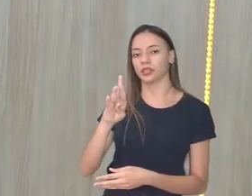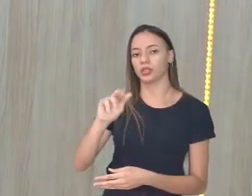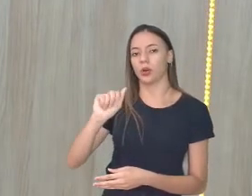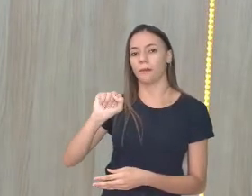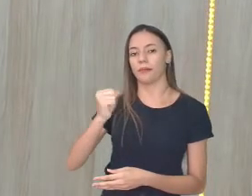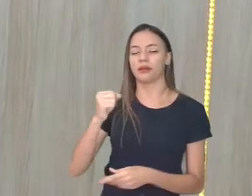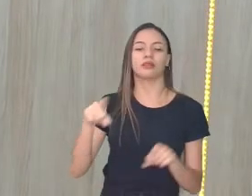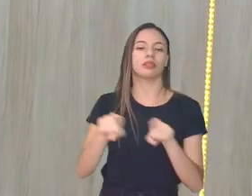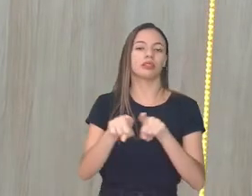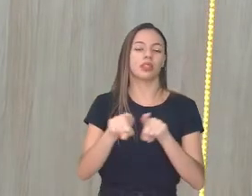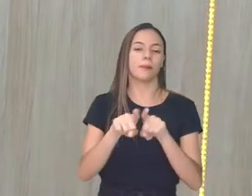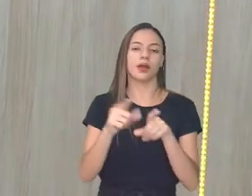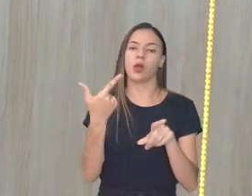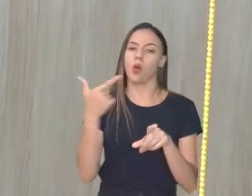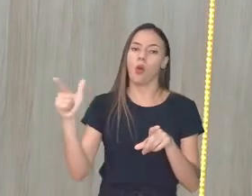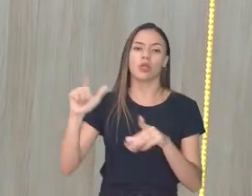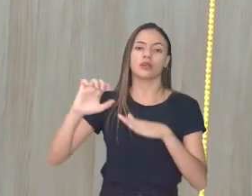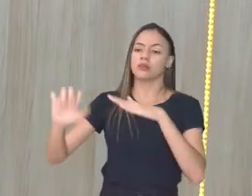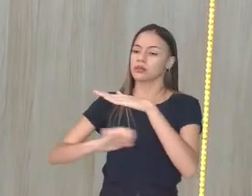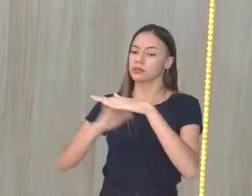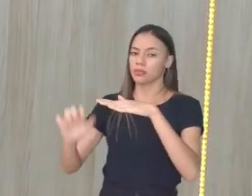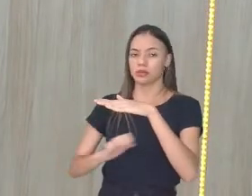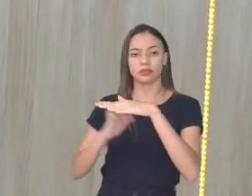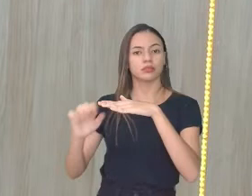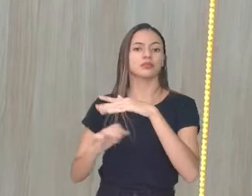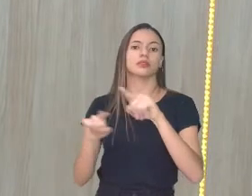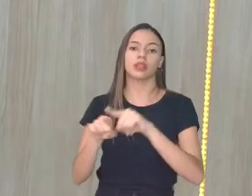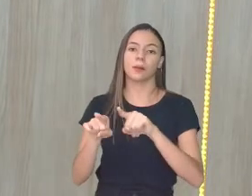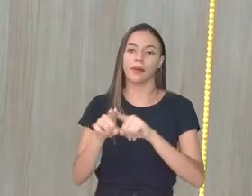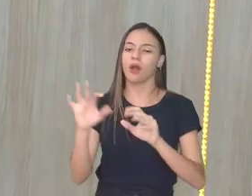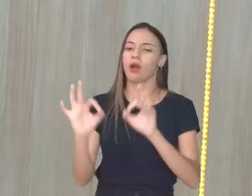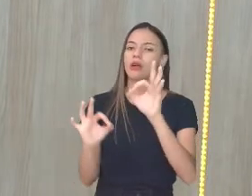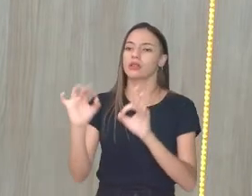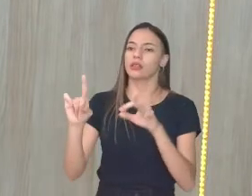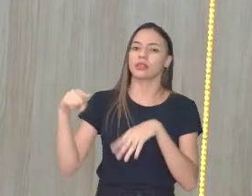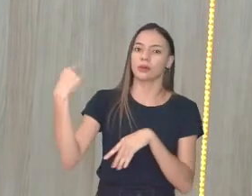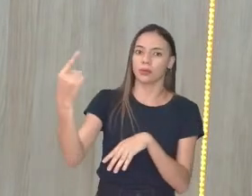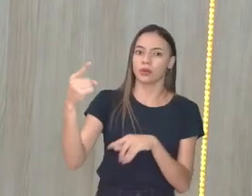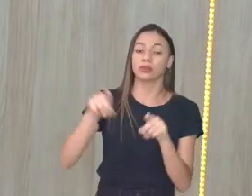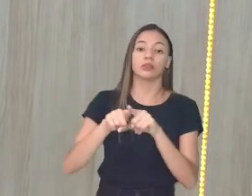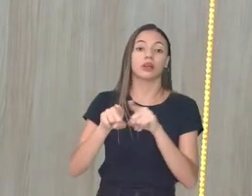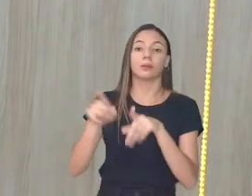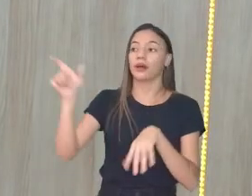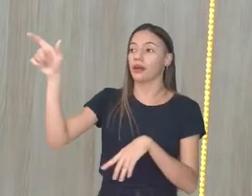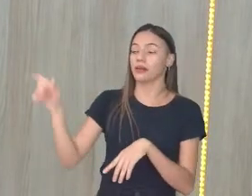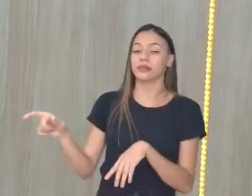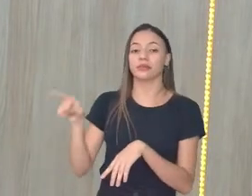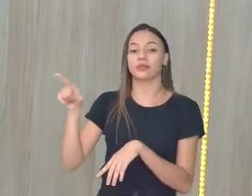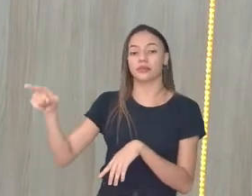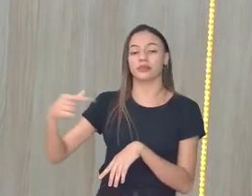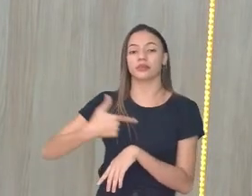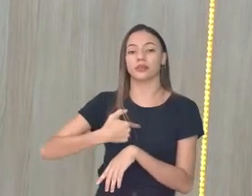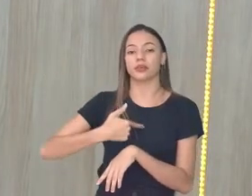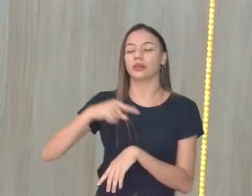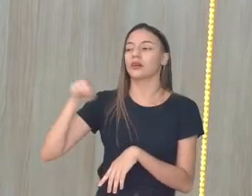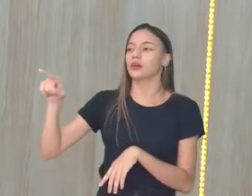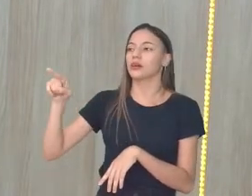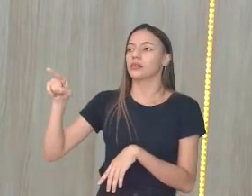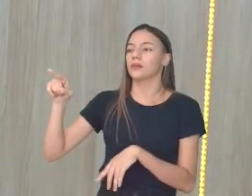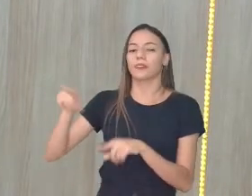também de outras estatais, né, que serão organizadas, né? Vai ser o camarada da CLT,